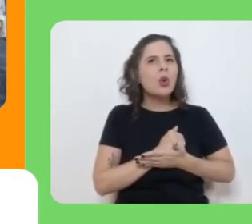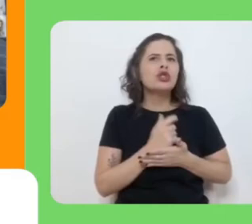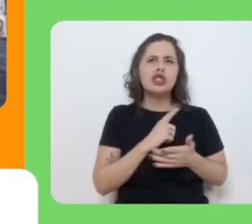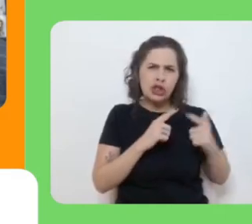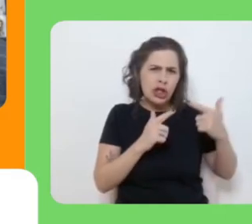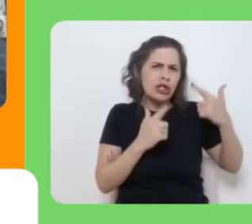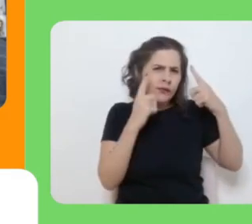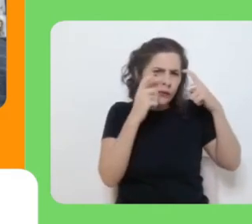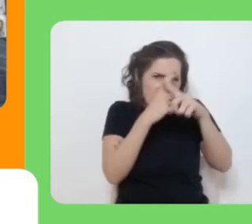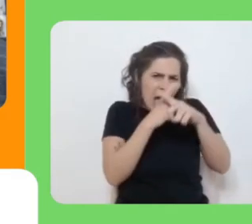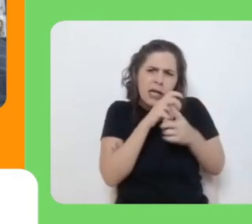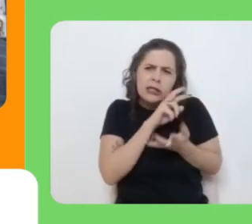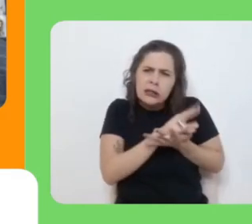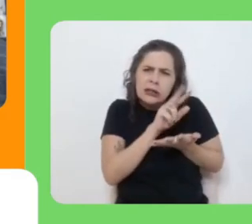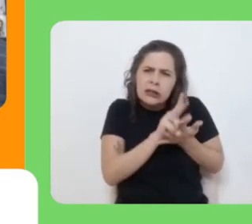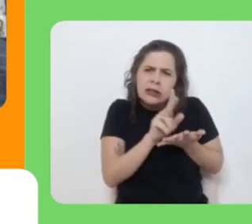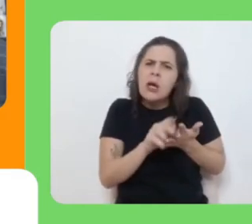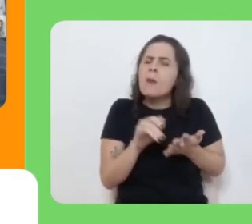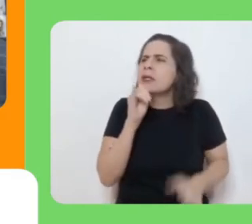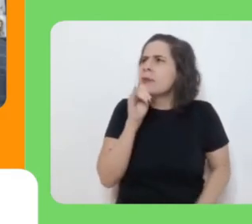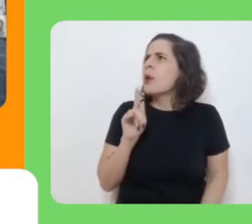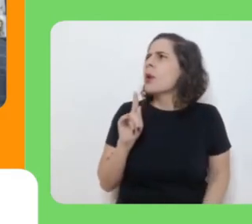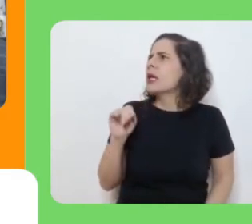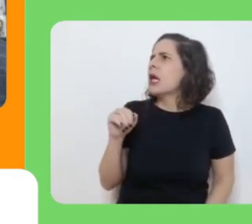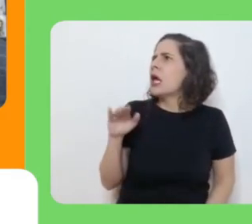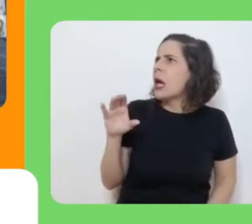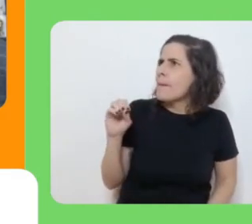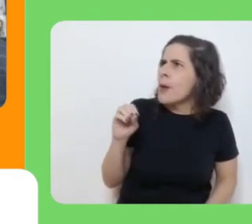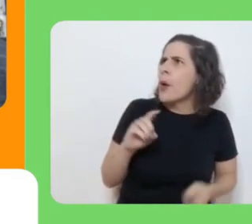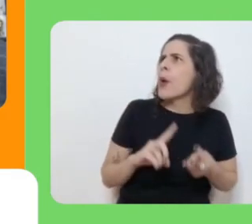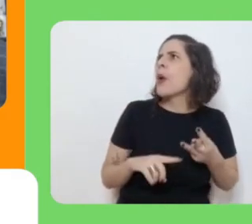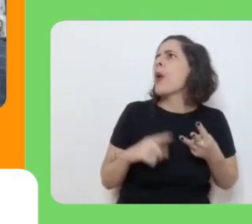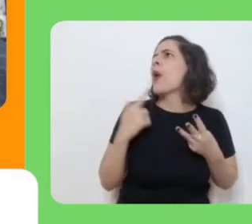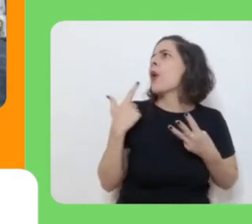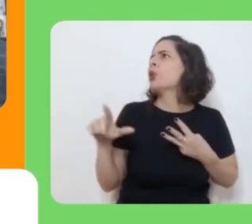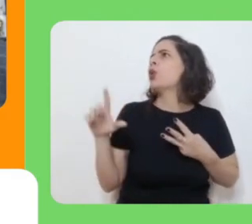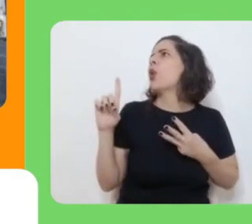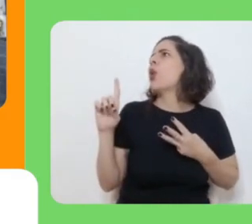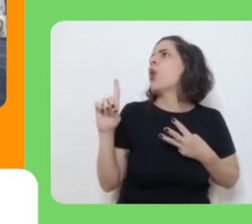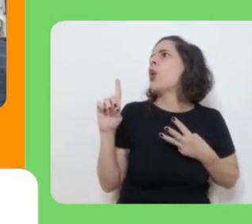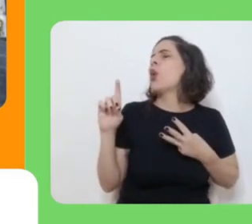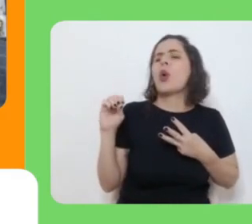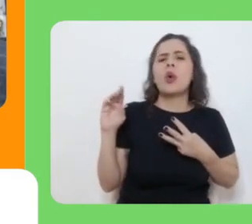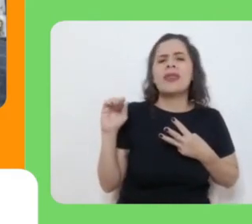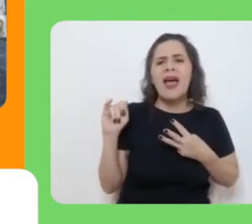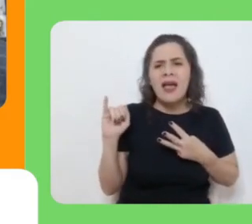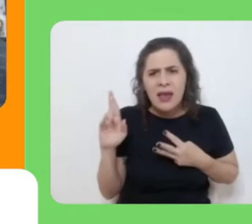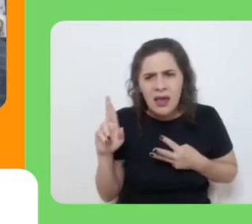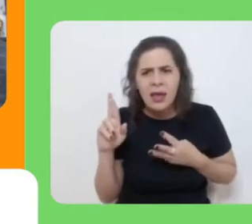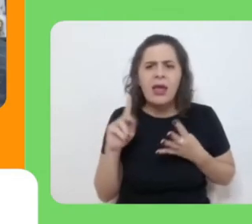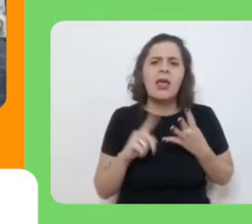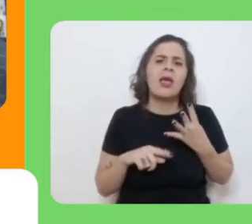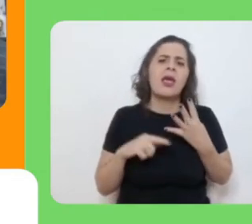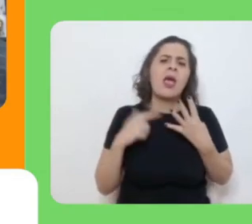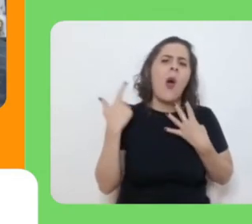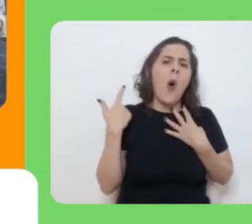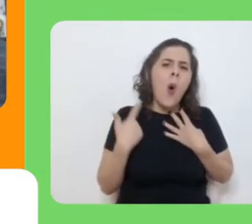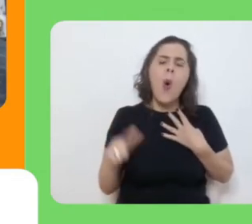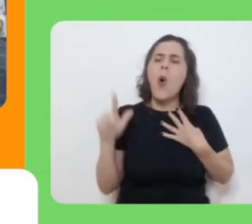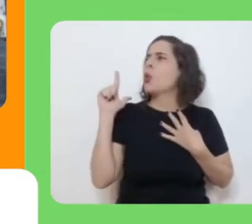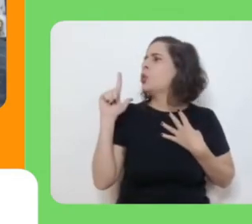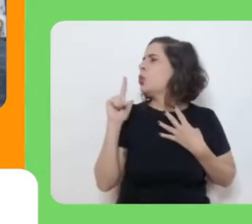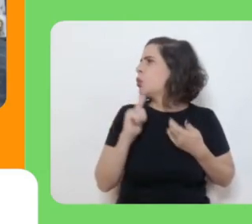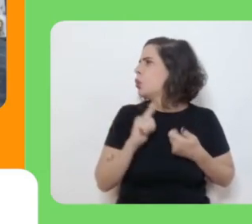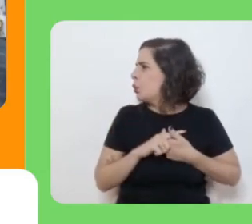dificuldades todas, como o pessoal do Guimo, ou o Odair com o Incidente Varginha, que é o primeiro AAA